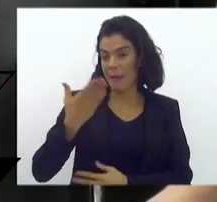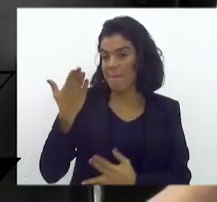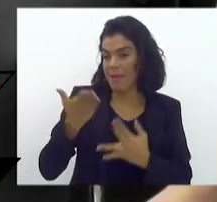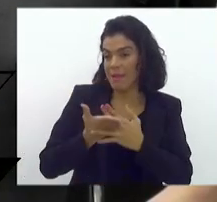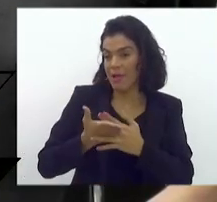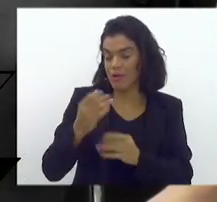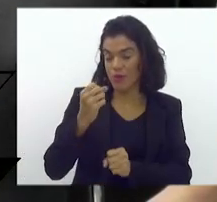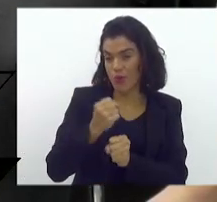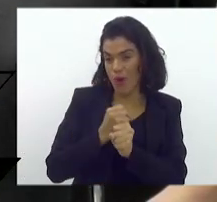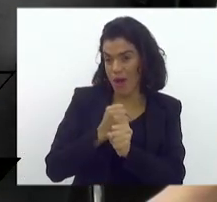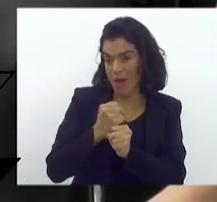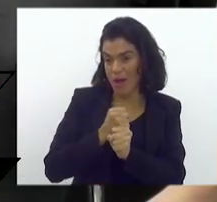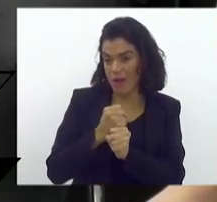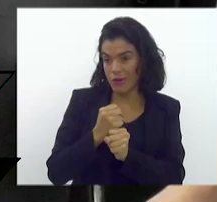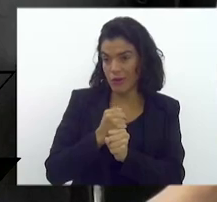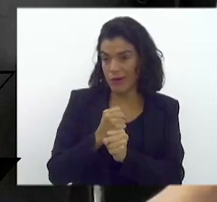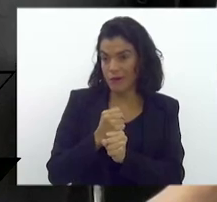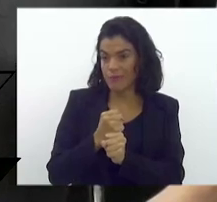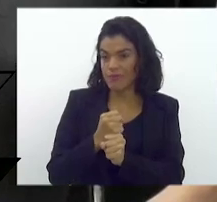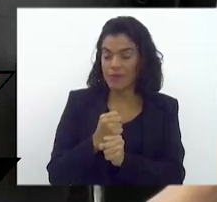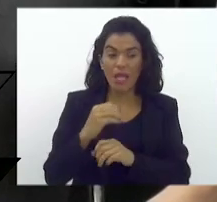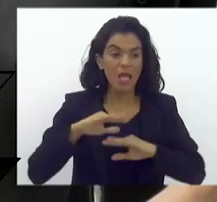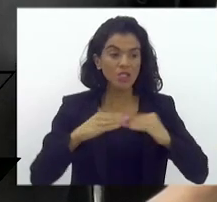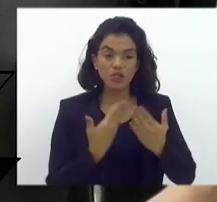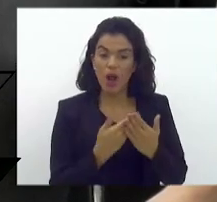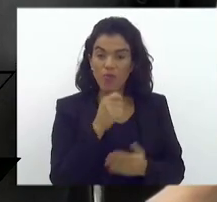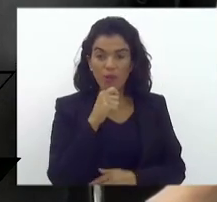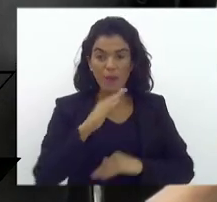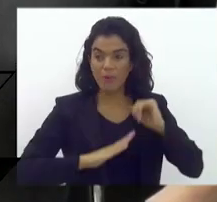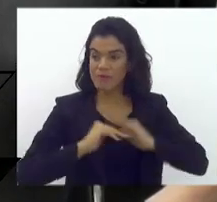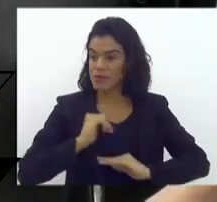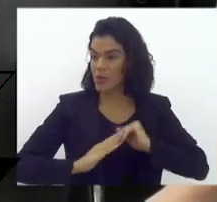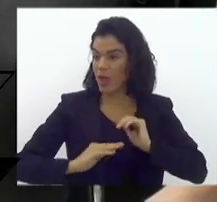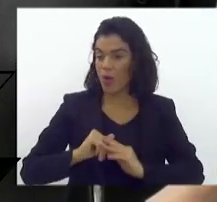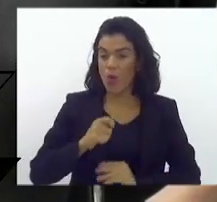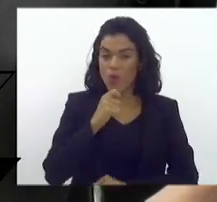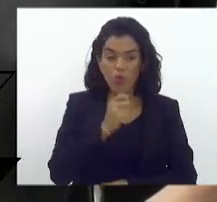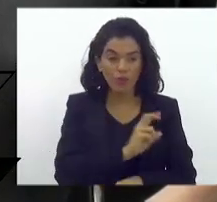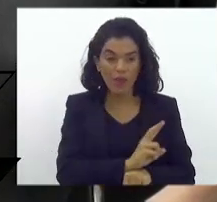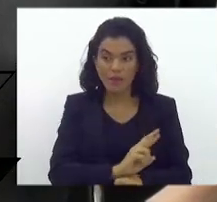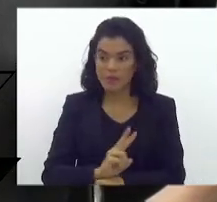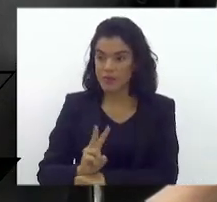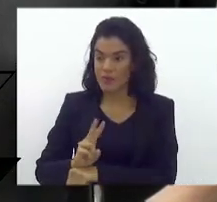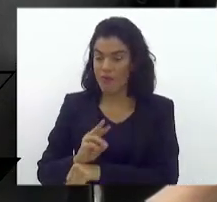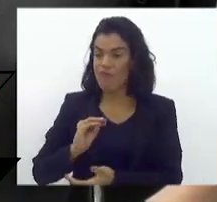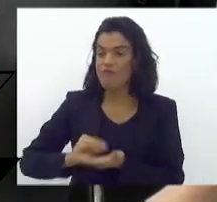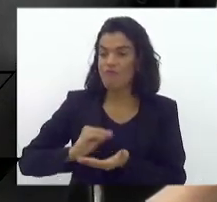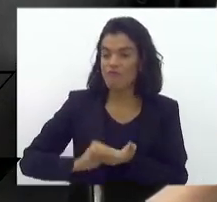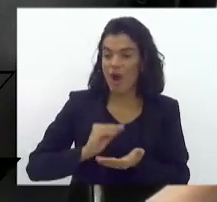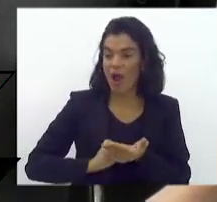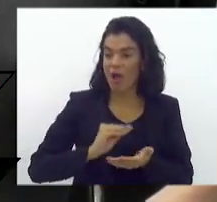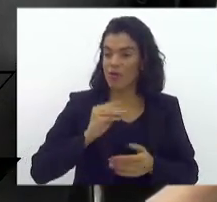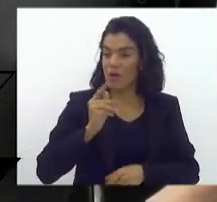letivo e as escolas não têm profissional. As escolas não têm inspetor, faltam professores em mais de 2 mil